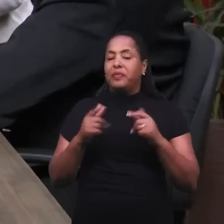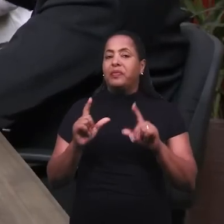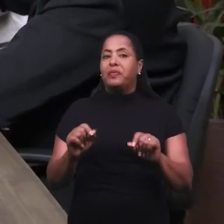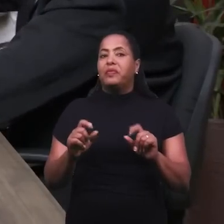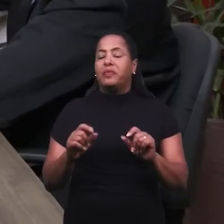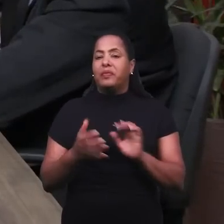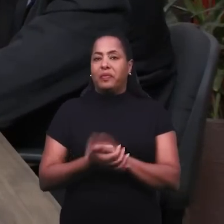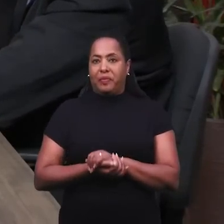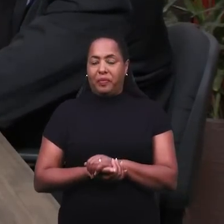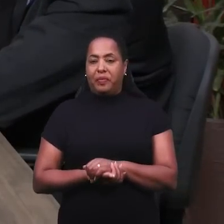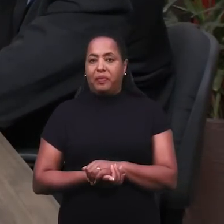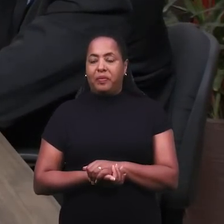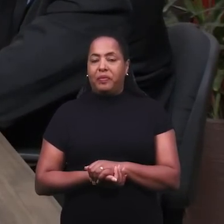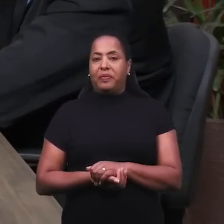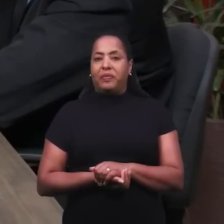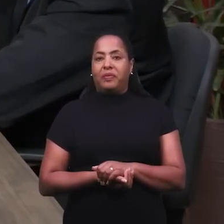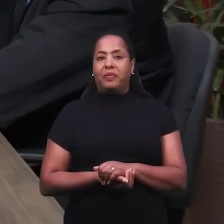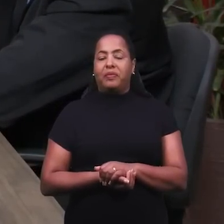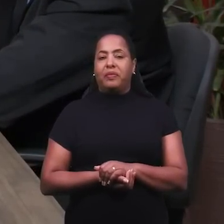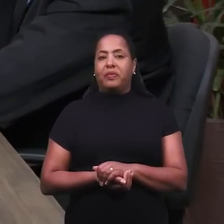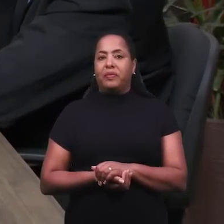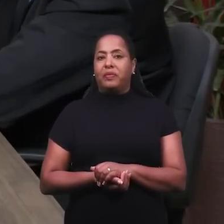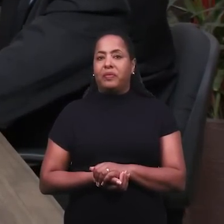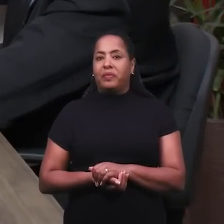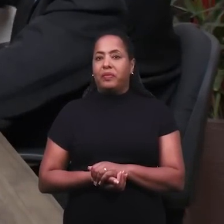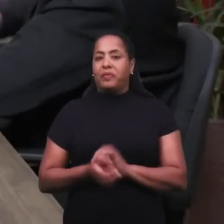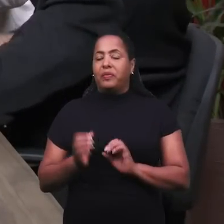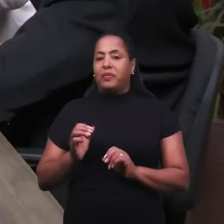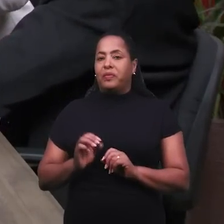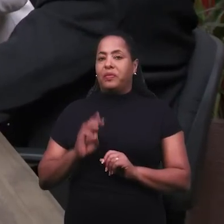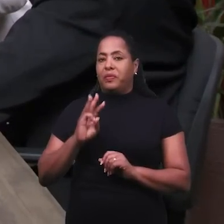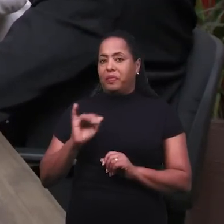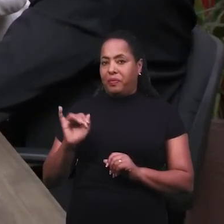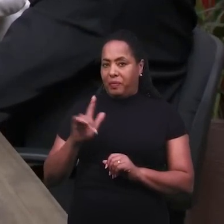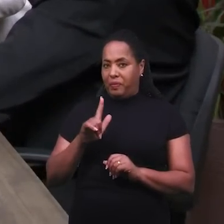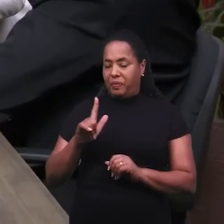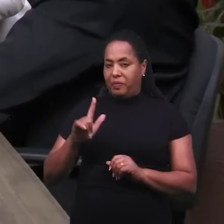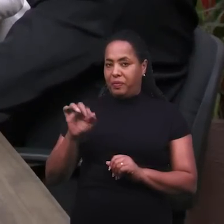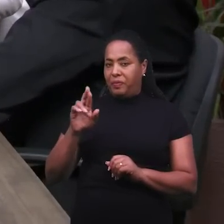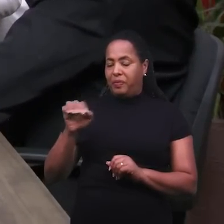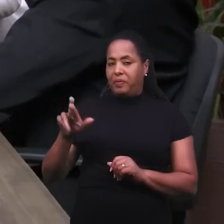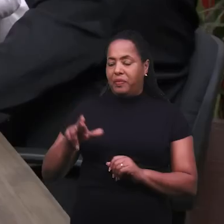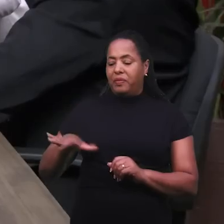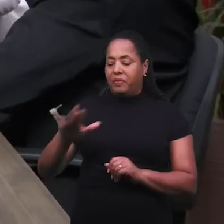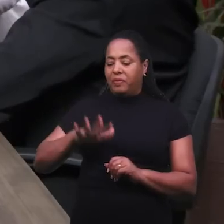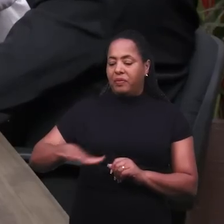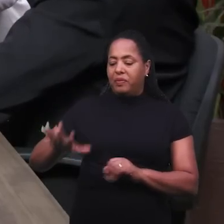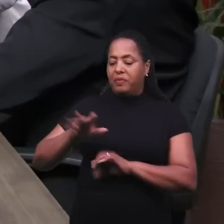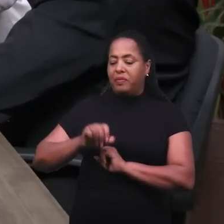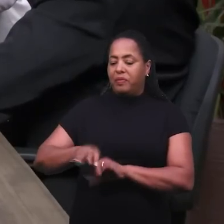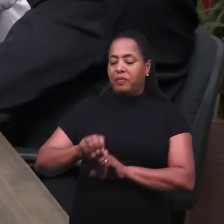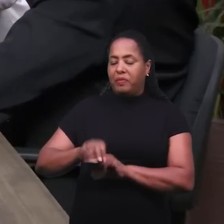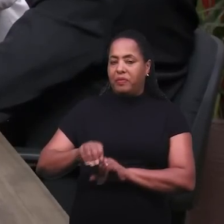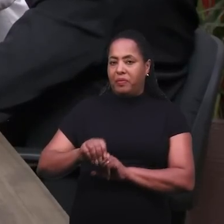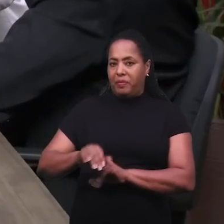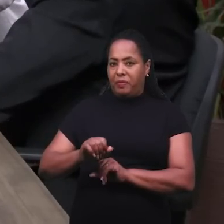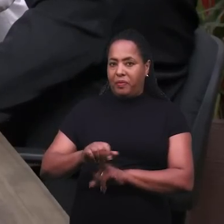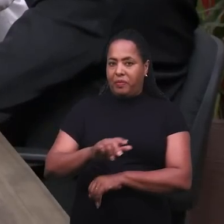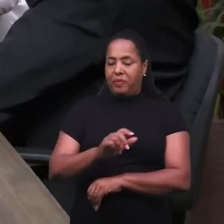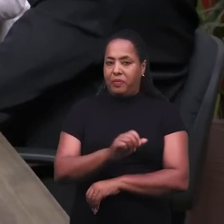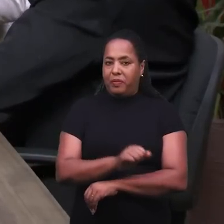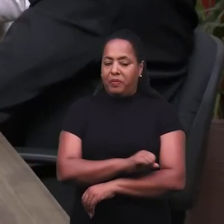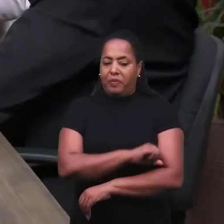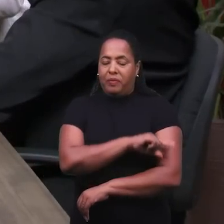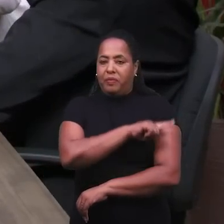porque a gente entra agora, o Willer está na área da educação infantil,